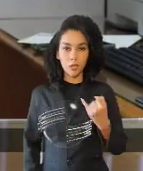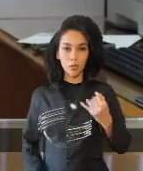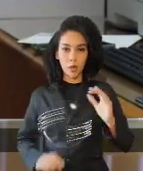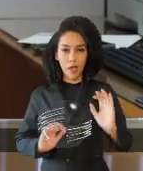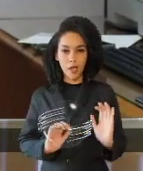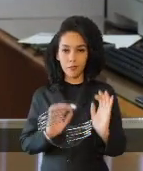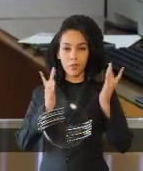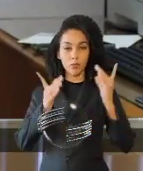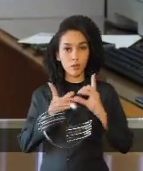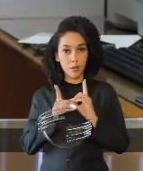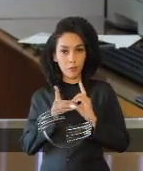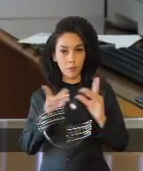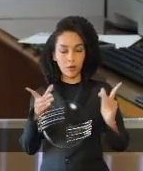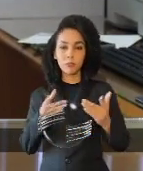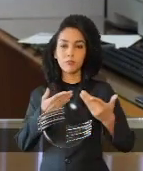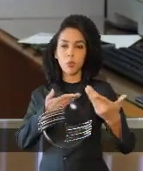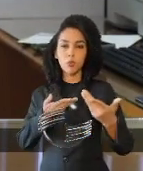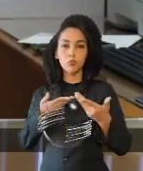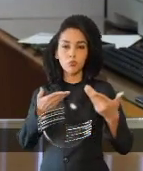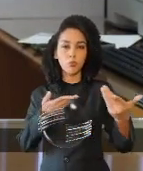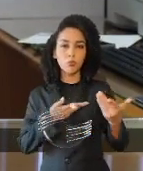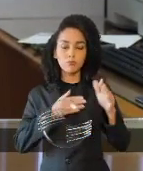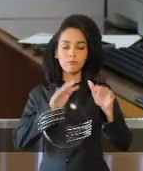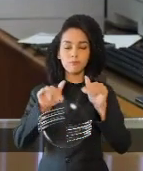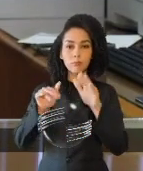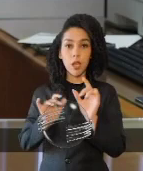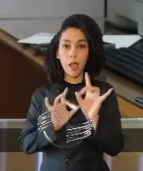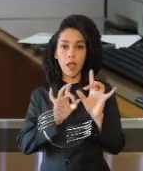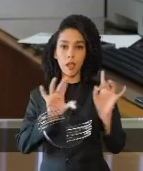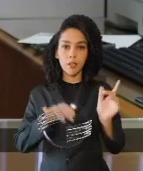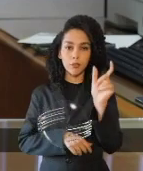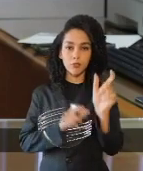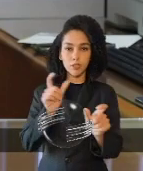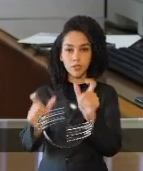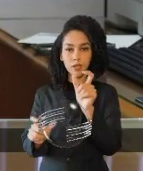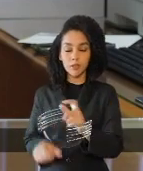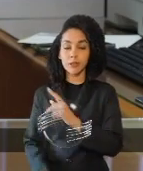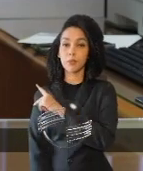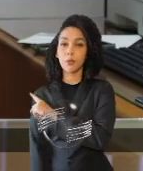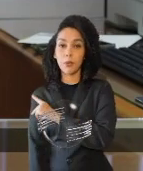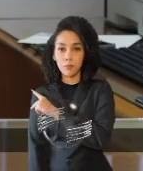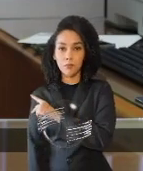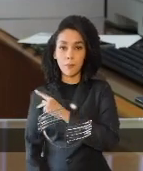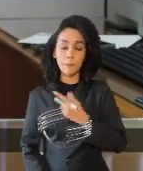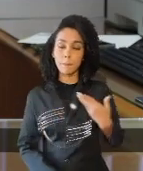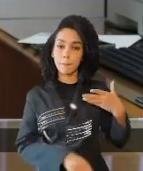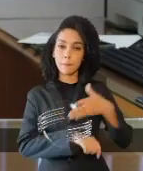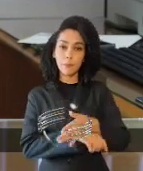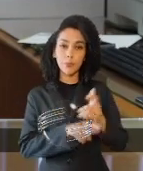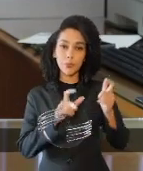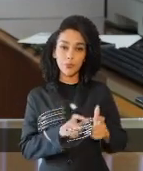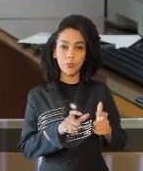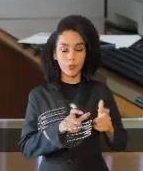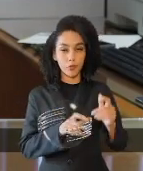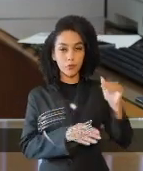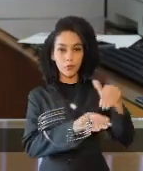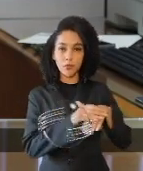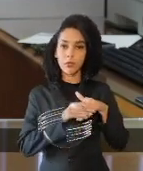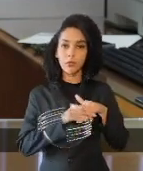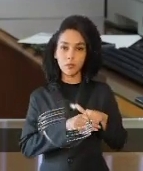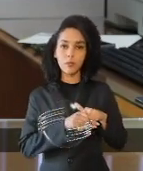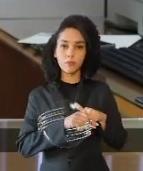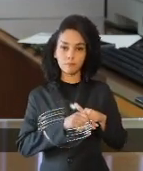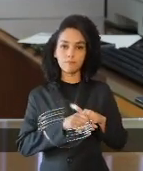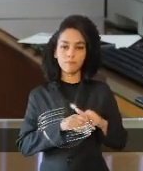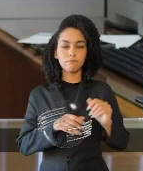democrática para convocar cada eleitora e eleitor piauiense a comparecer ao seu local de votação